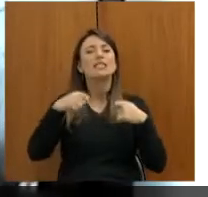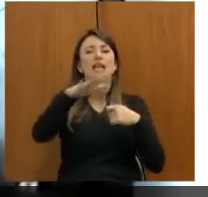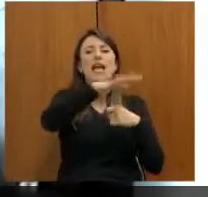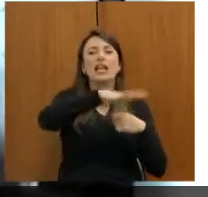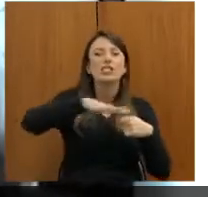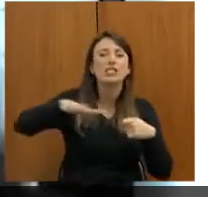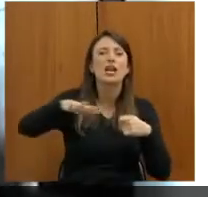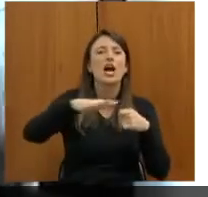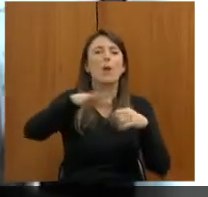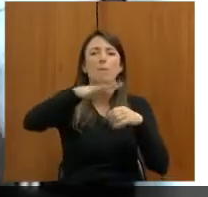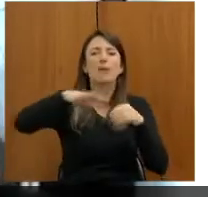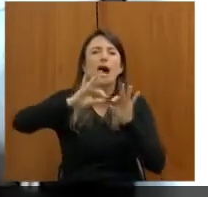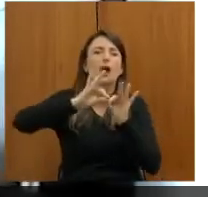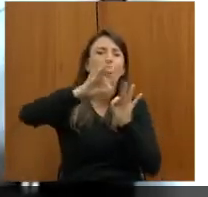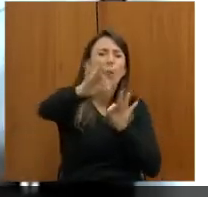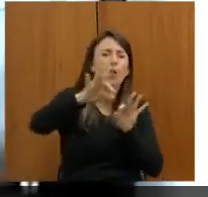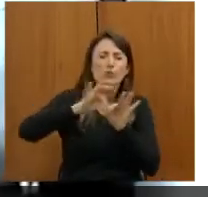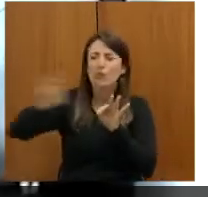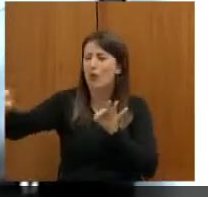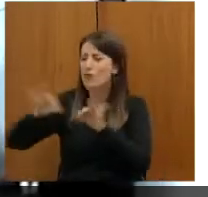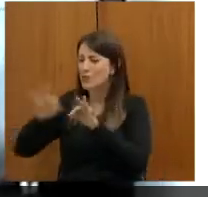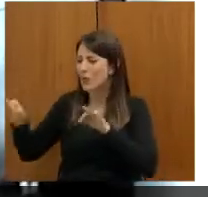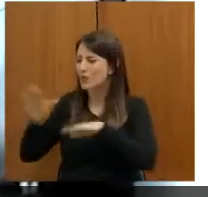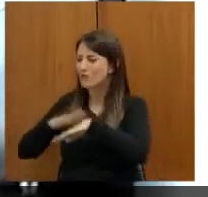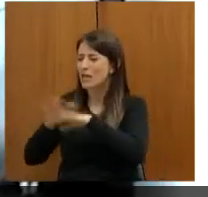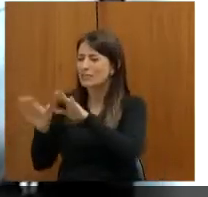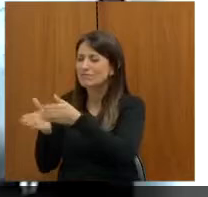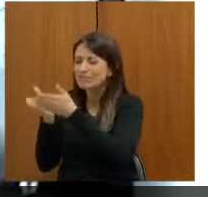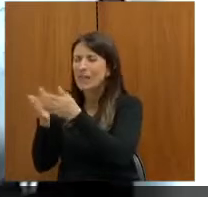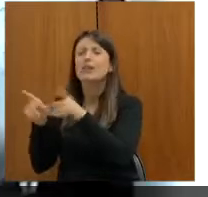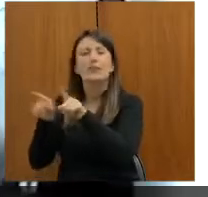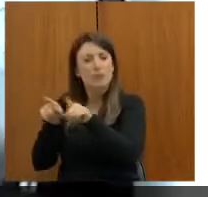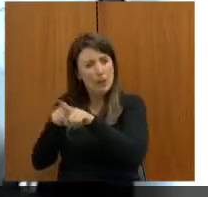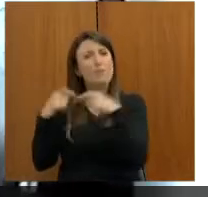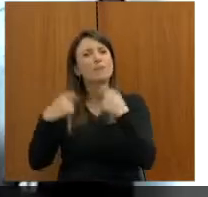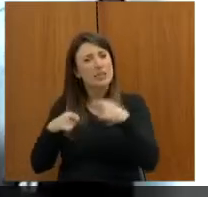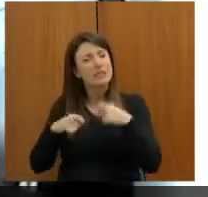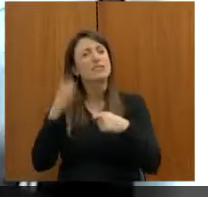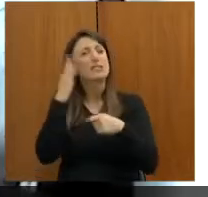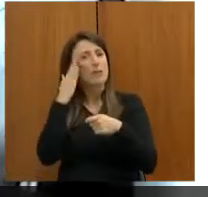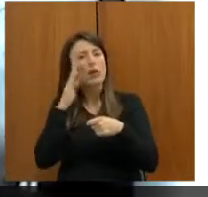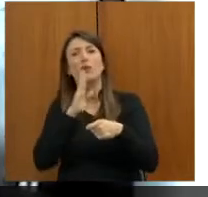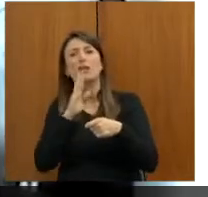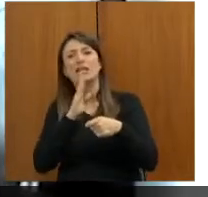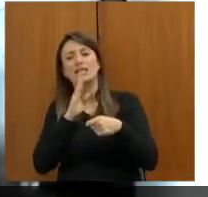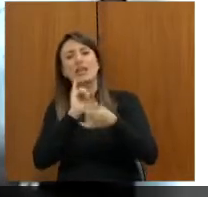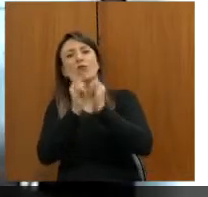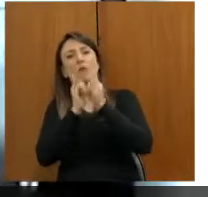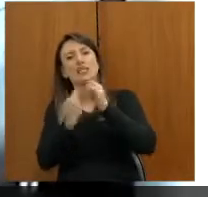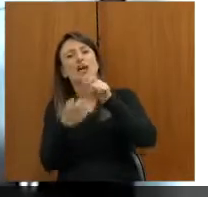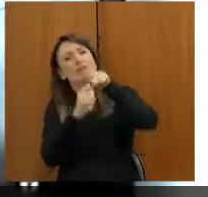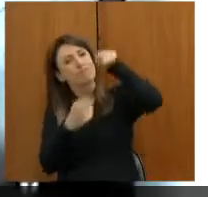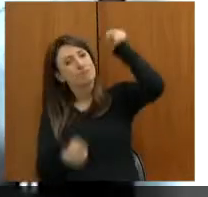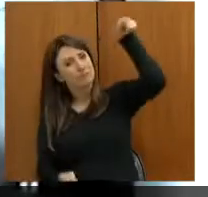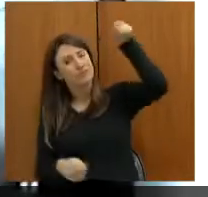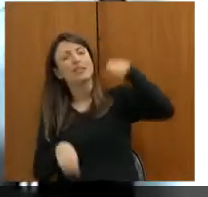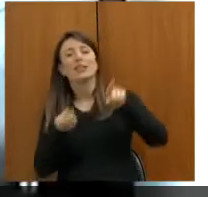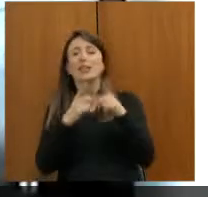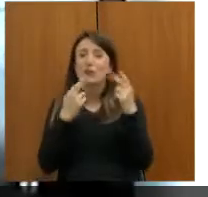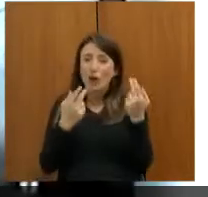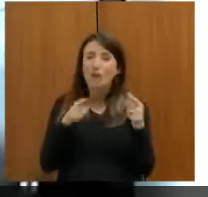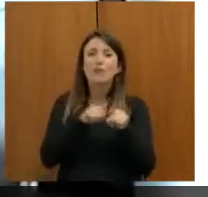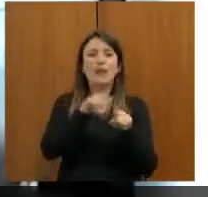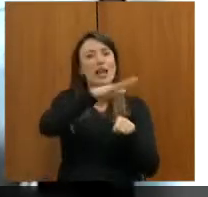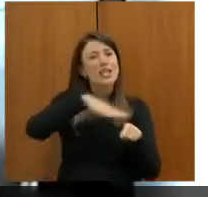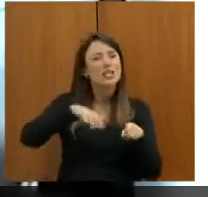informações da mesma maneira que a região do Campo né que aí Aí eu Rural têm acesso e é muito difícil